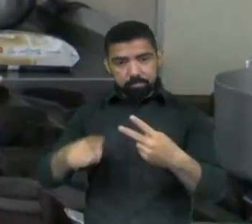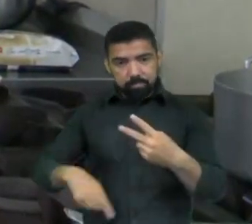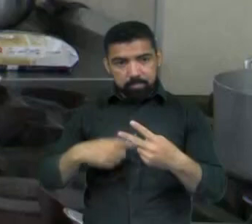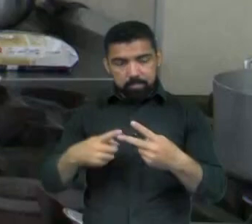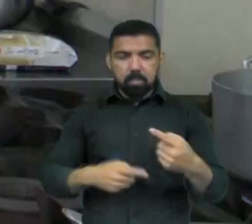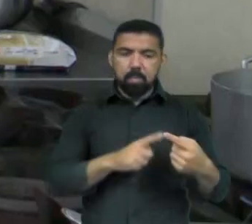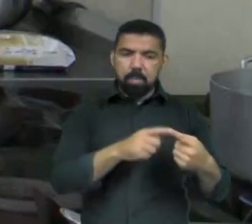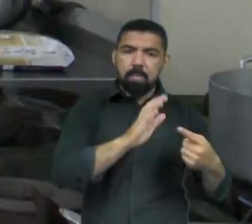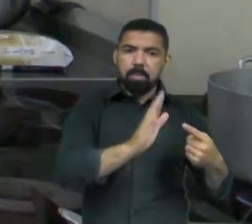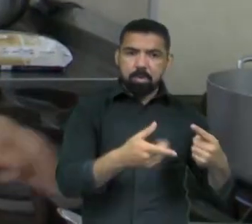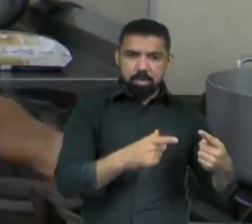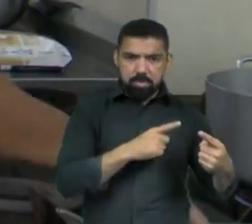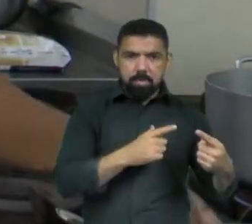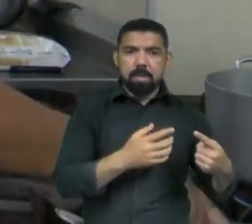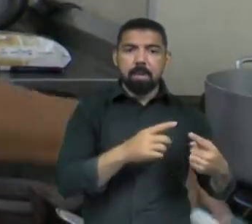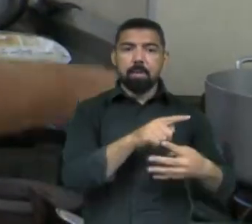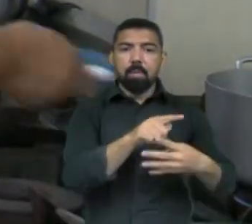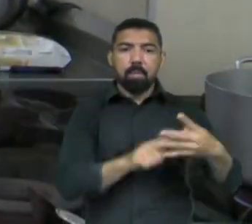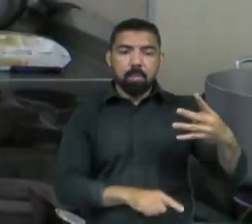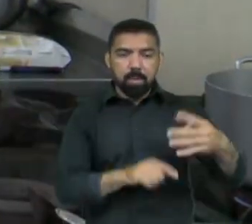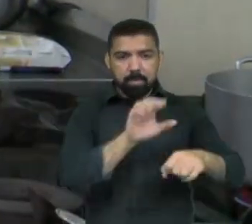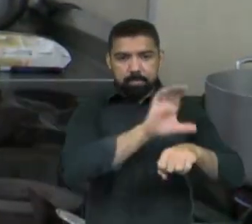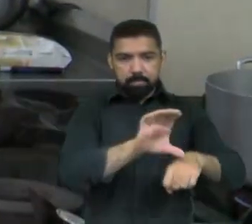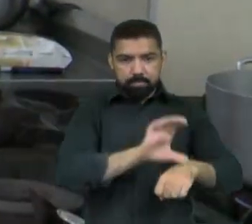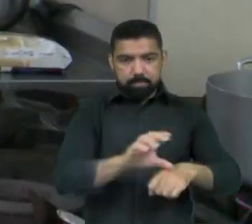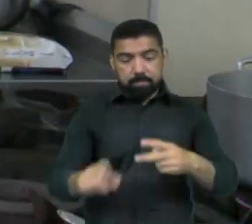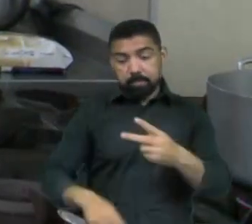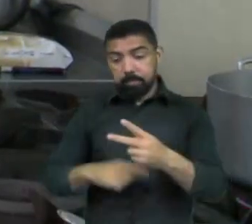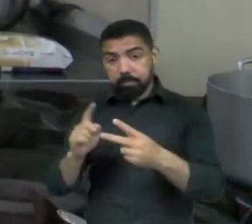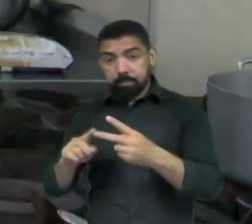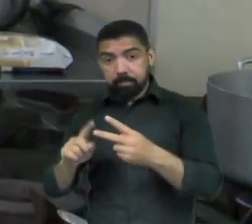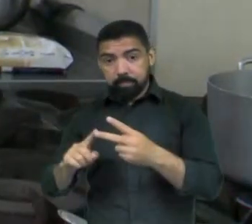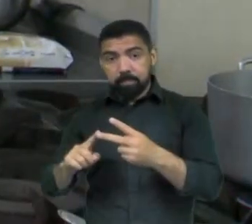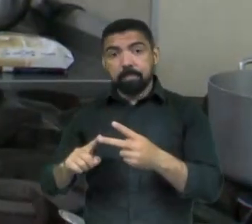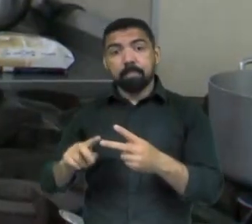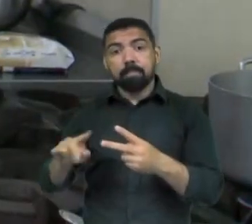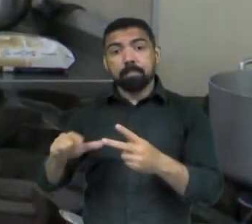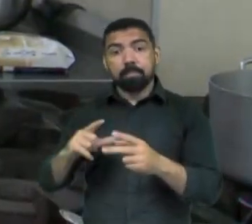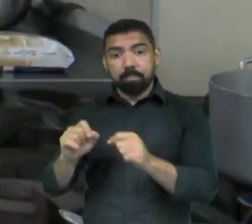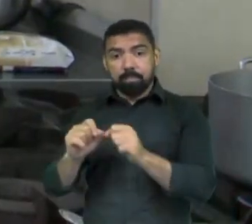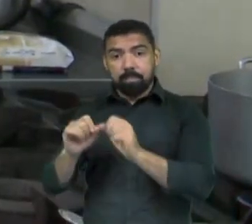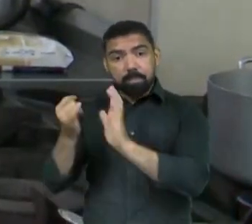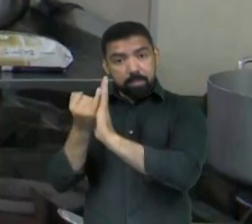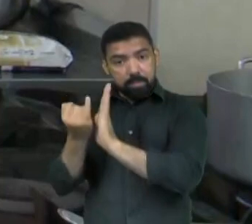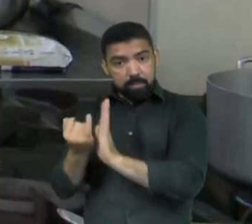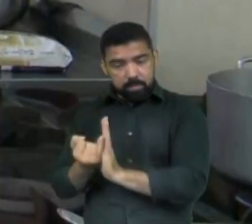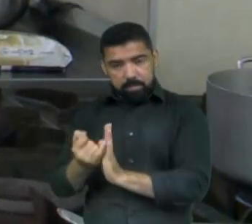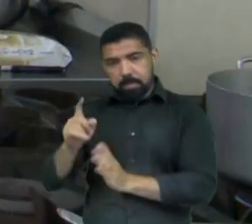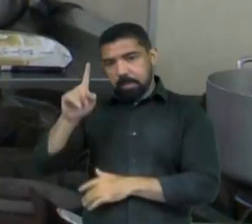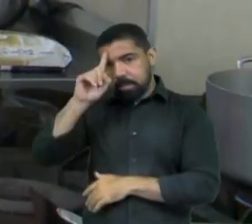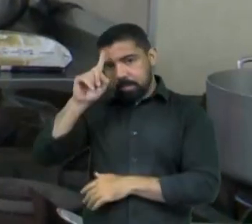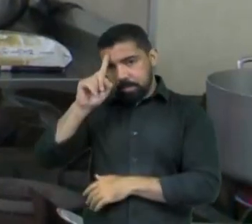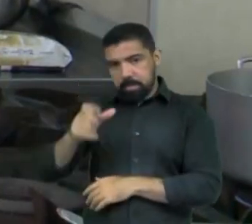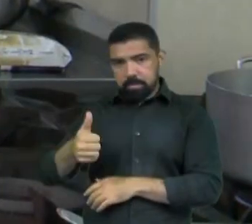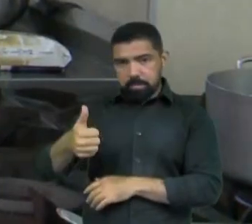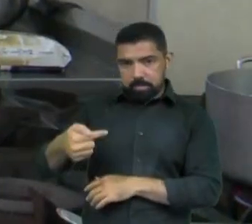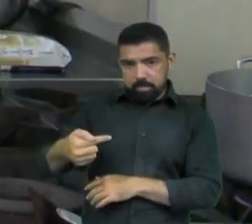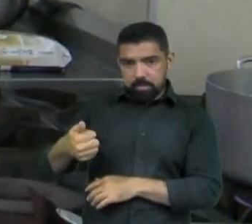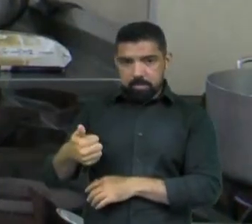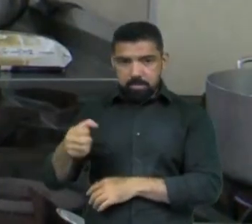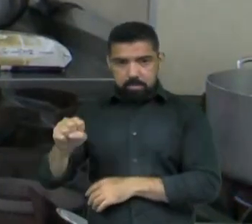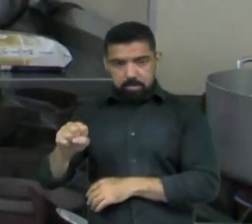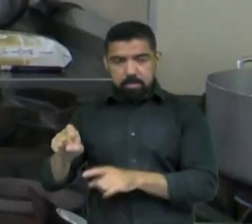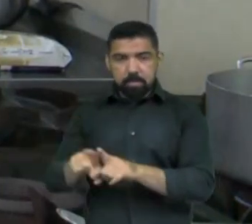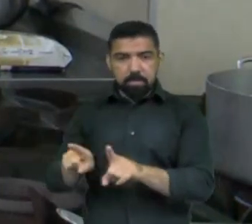com 4 cursos. O segundo ciclo, as inscrições serão realizadas nestes dias 17 e 18,